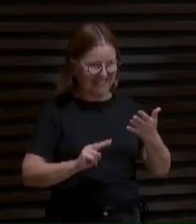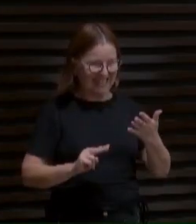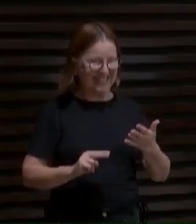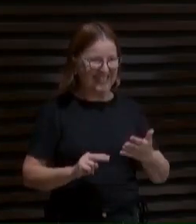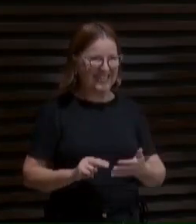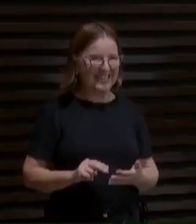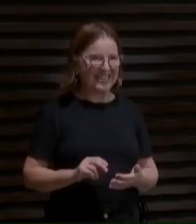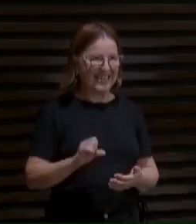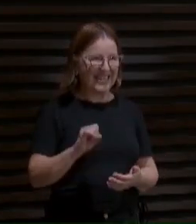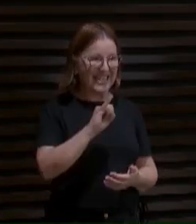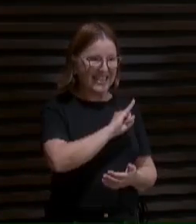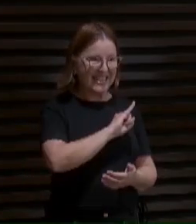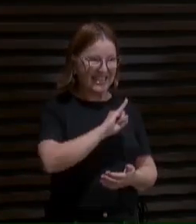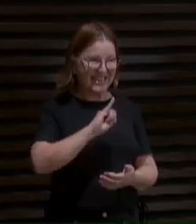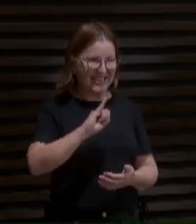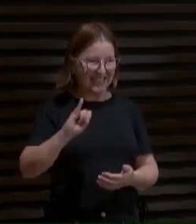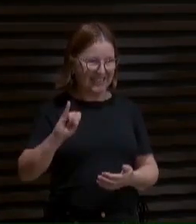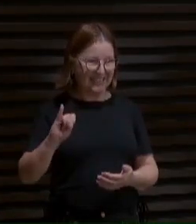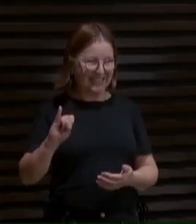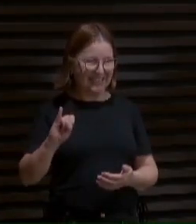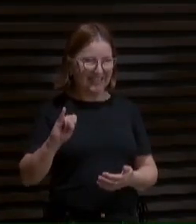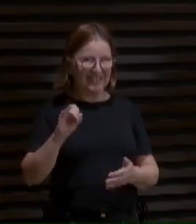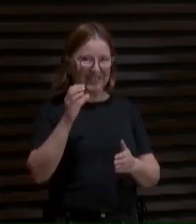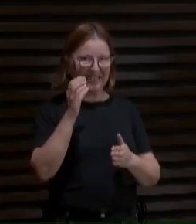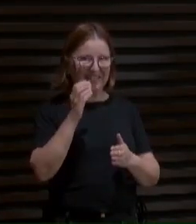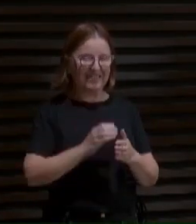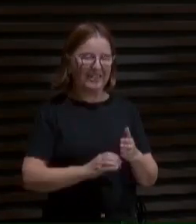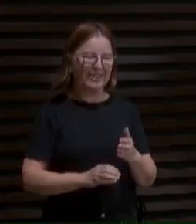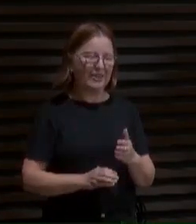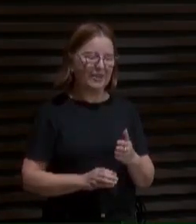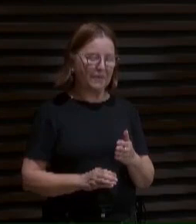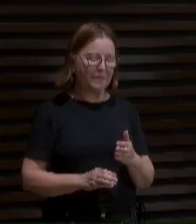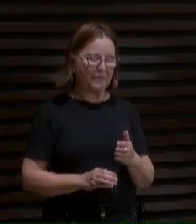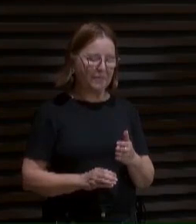em Isaías, capítulo